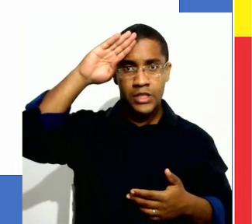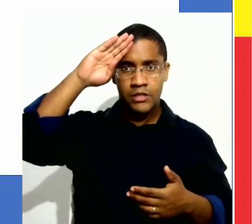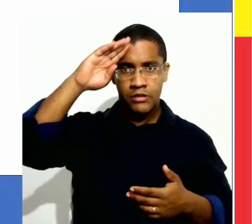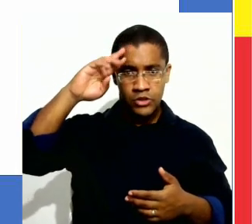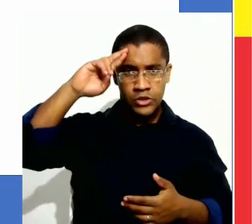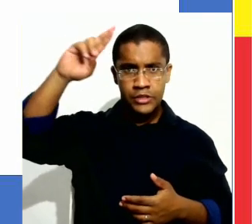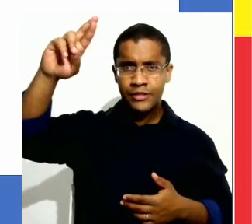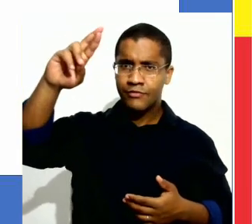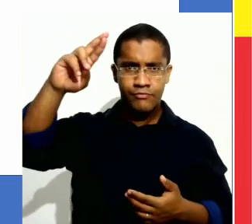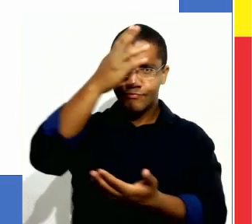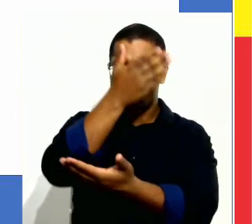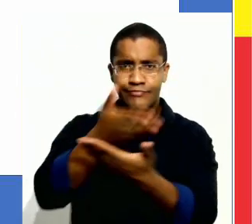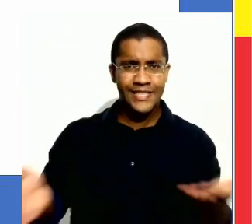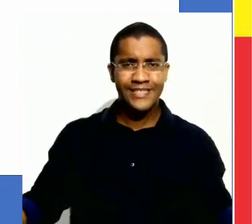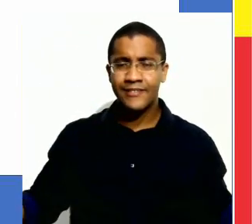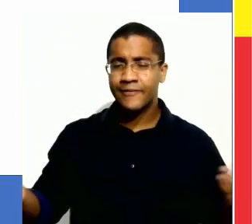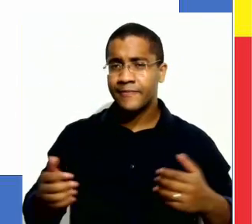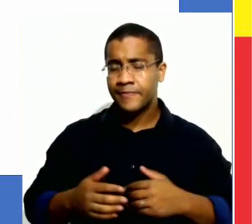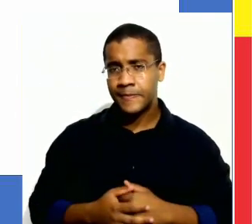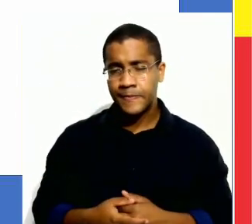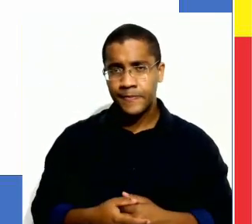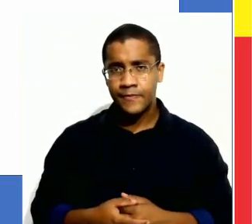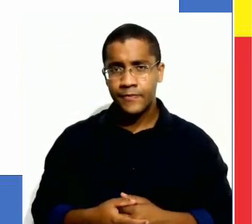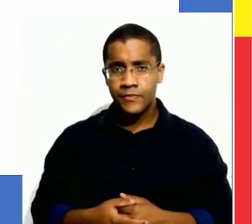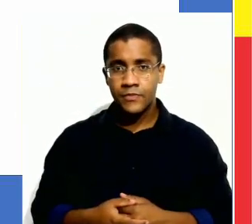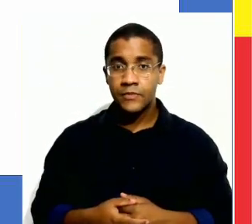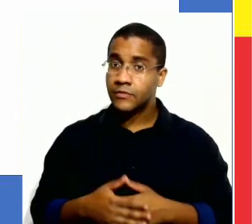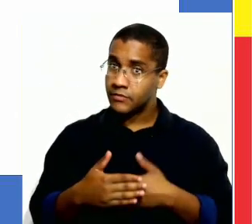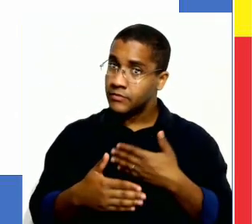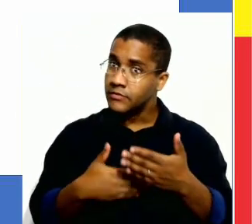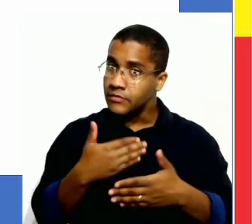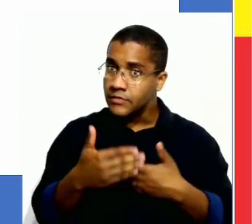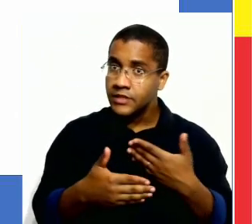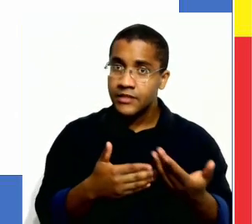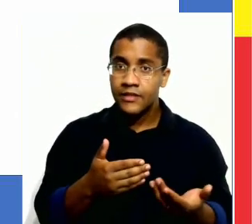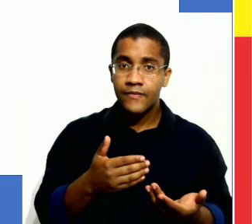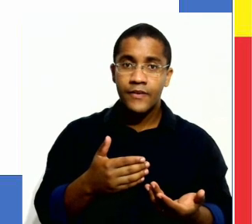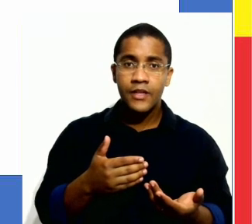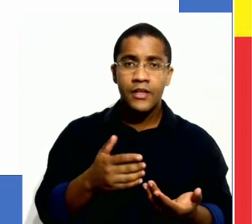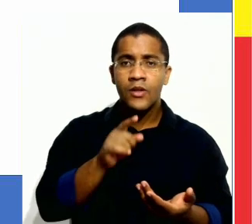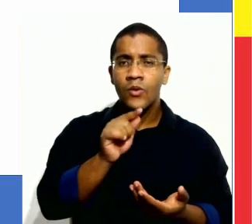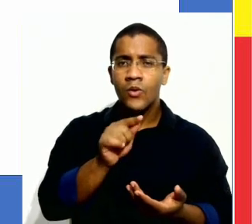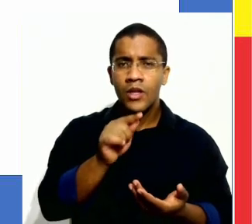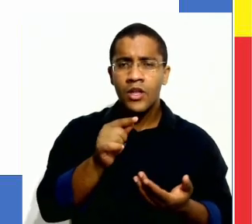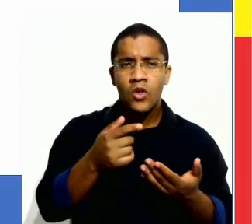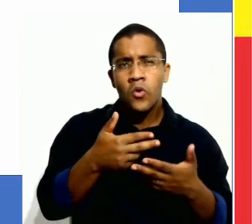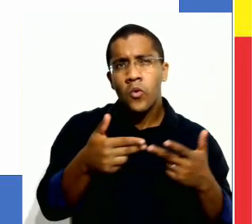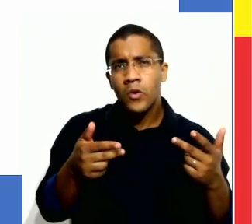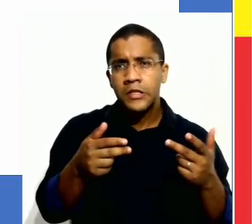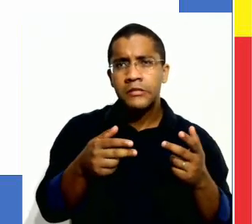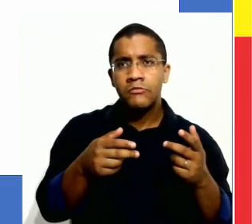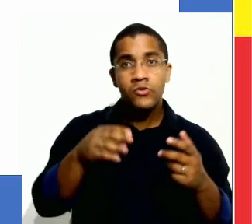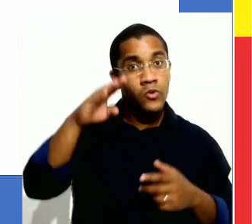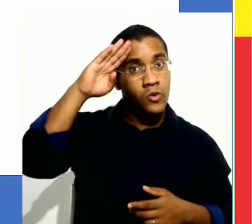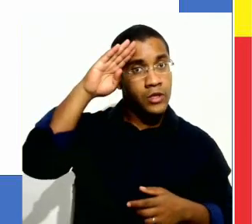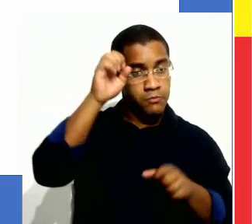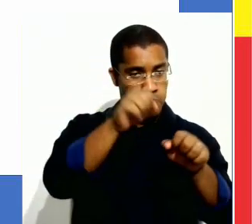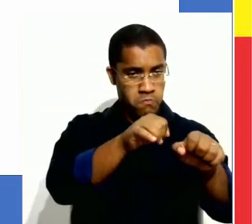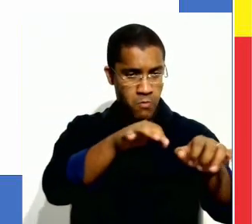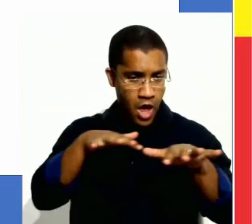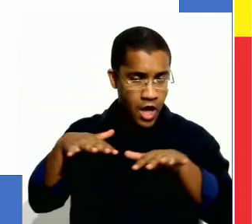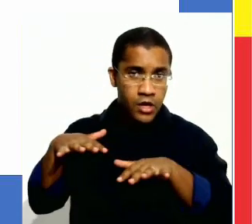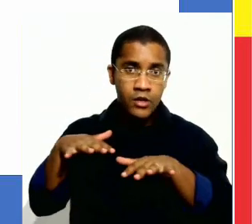militar. Temendo que a cidade, estado se reerguesse comercial e